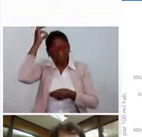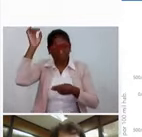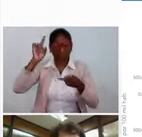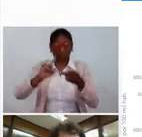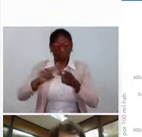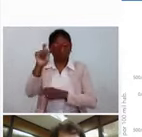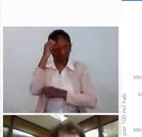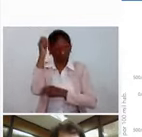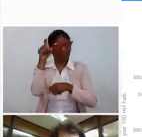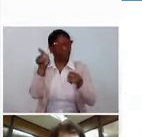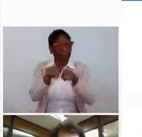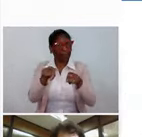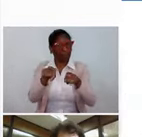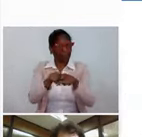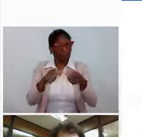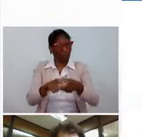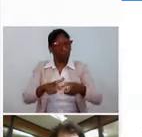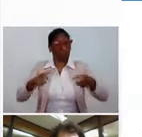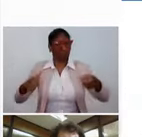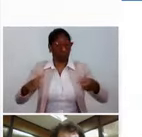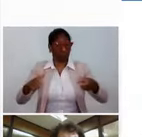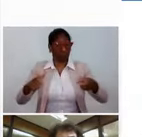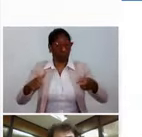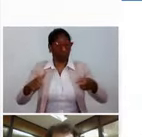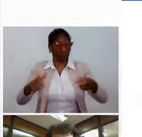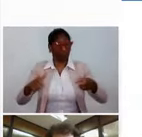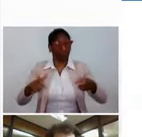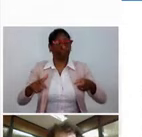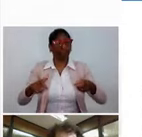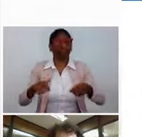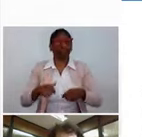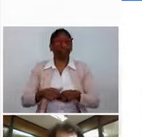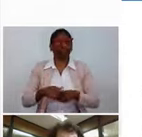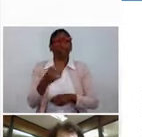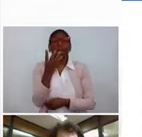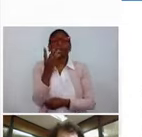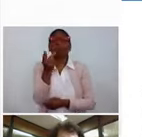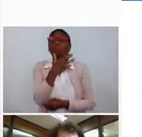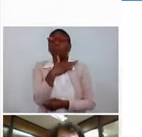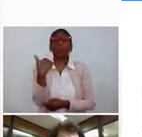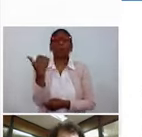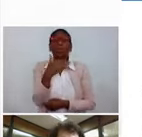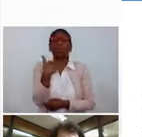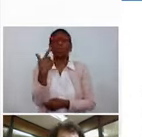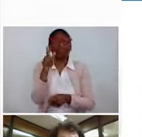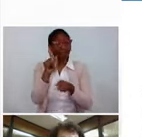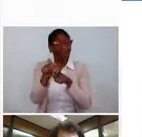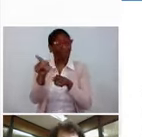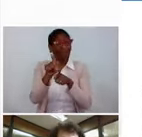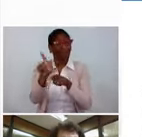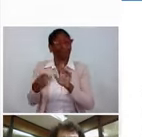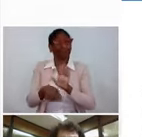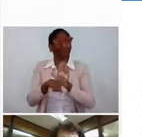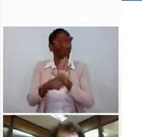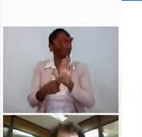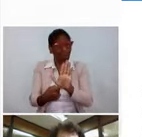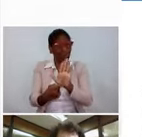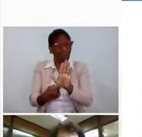também dentre eles. Avançando sobre os óbitos, né, o mesmo gráfico agora aplicado ao número de óbitos, a gente